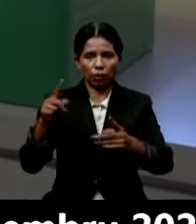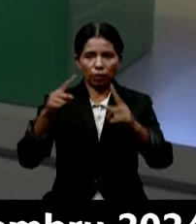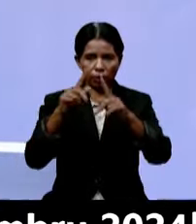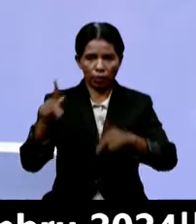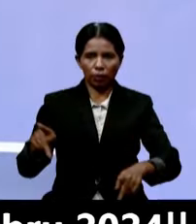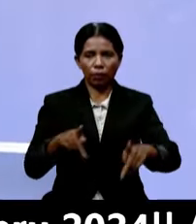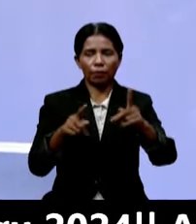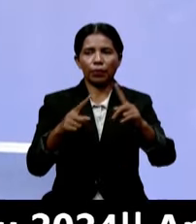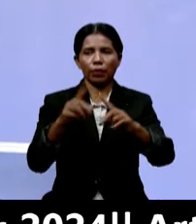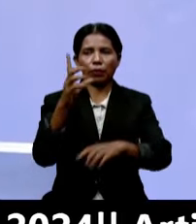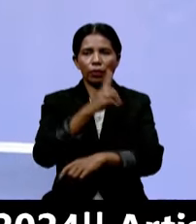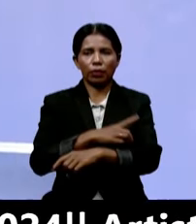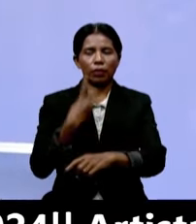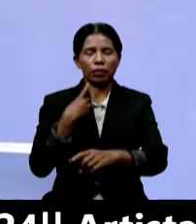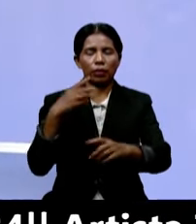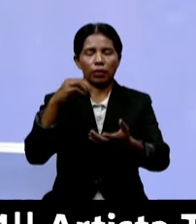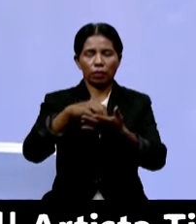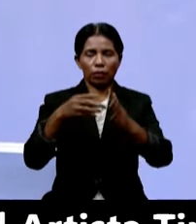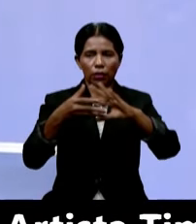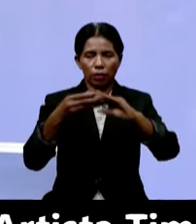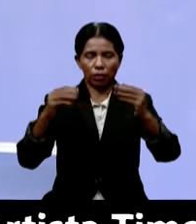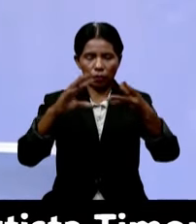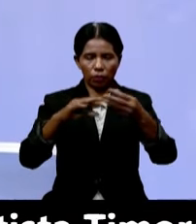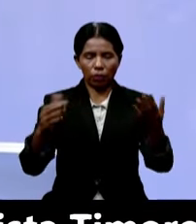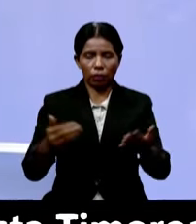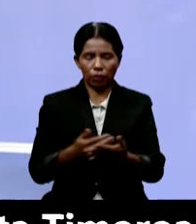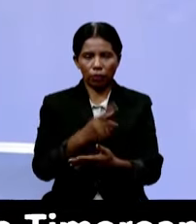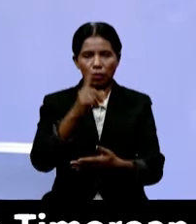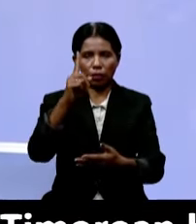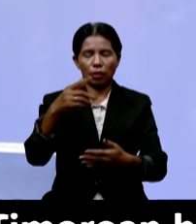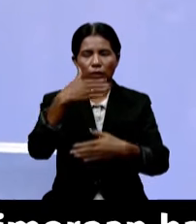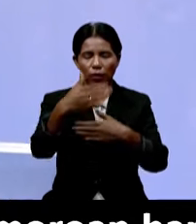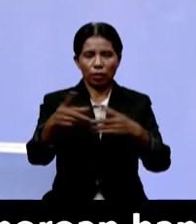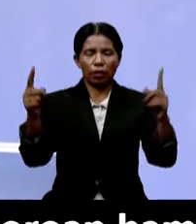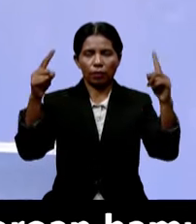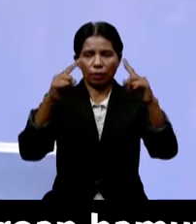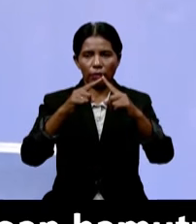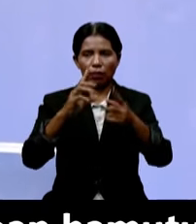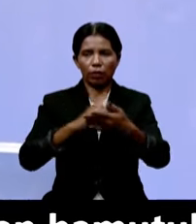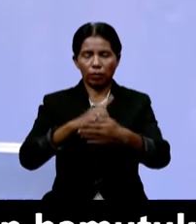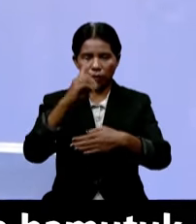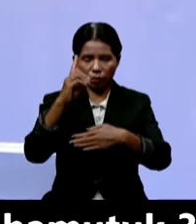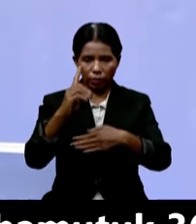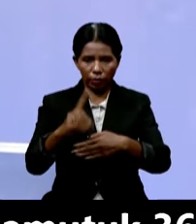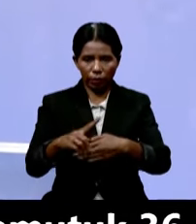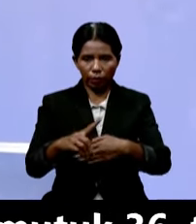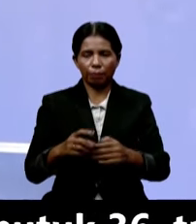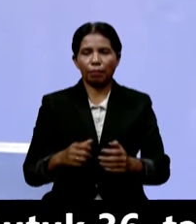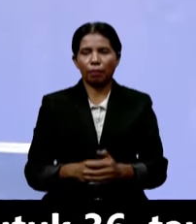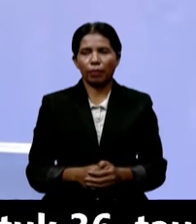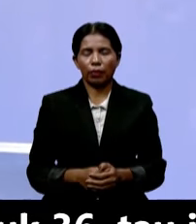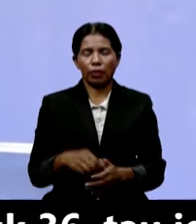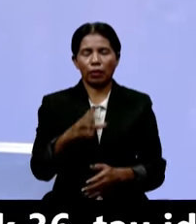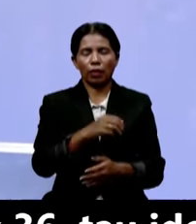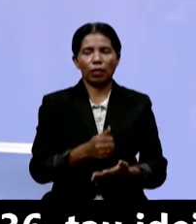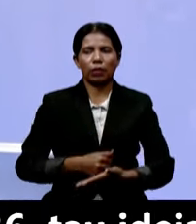Hoje, está marcada a história de vida, marcada a passo vida, para desenvolvimento,